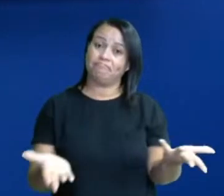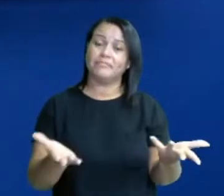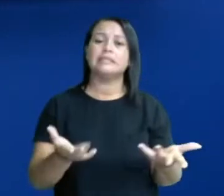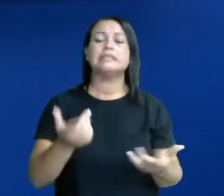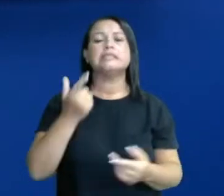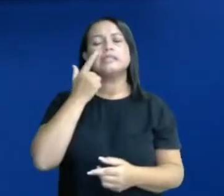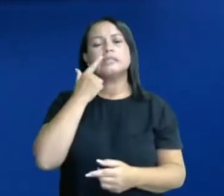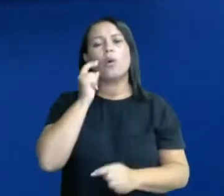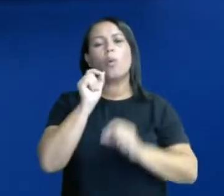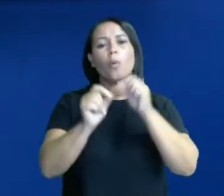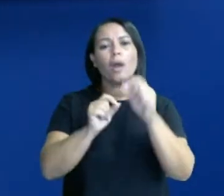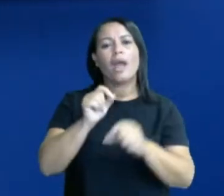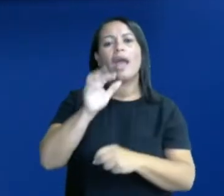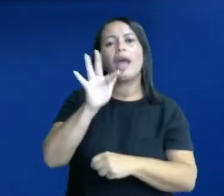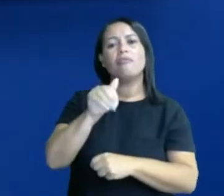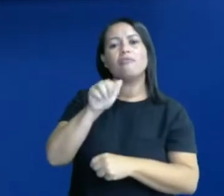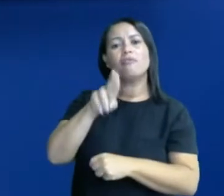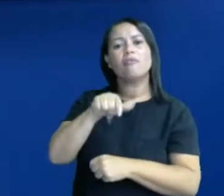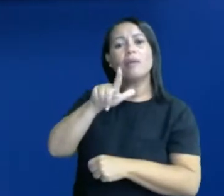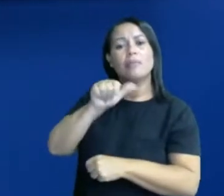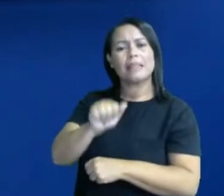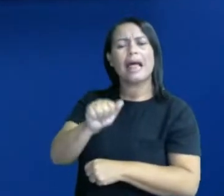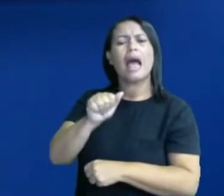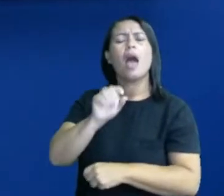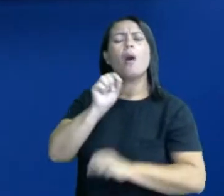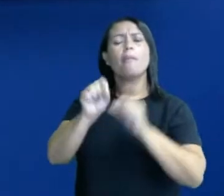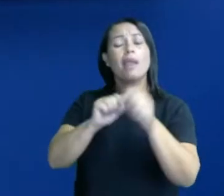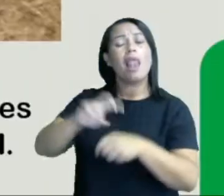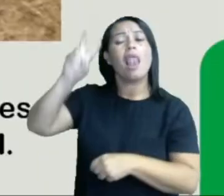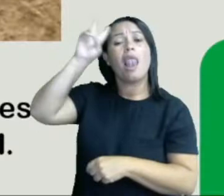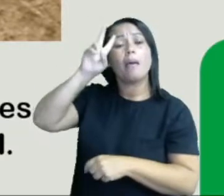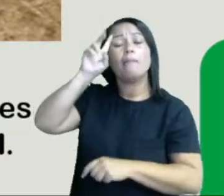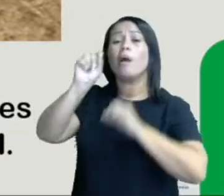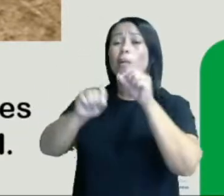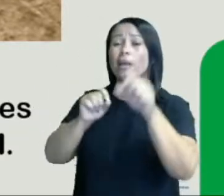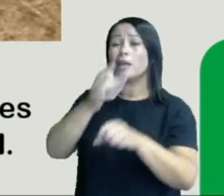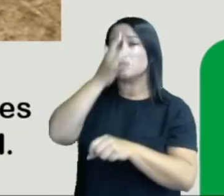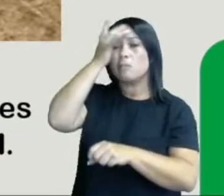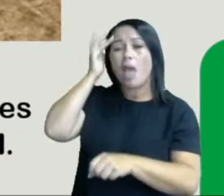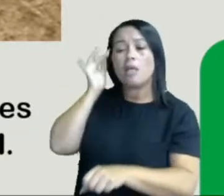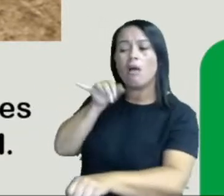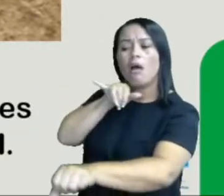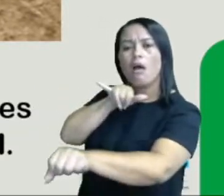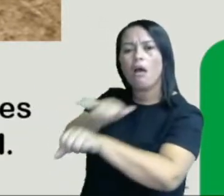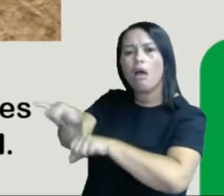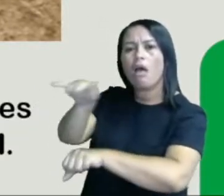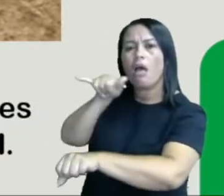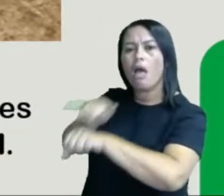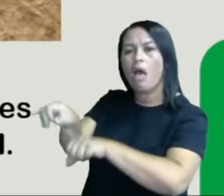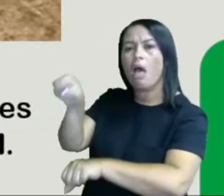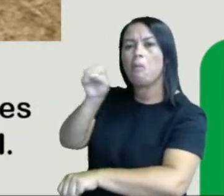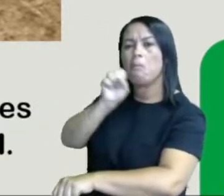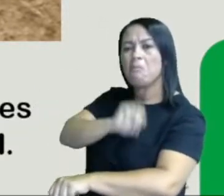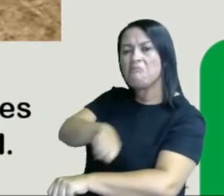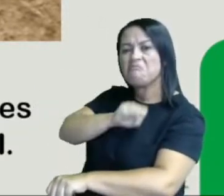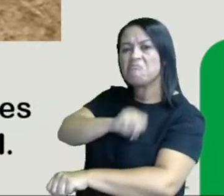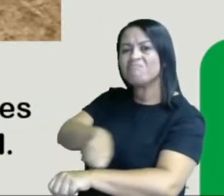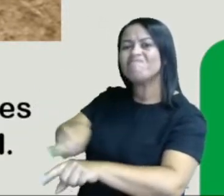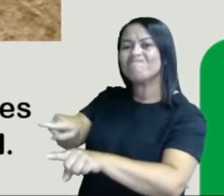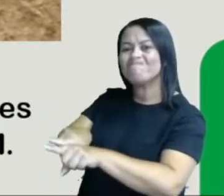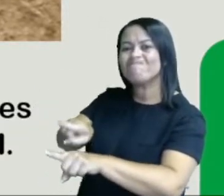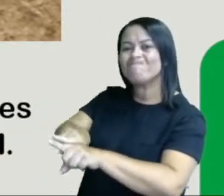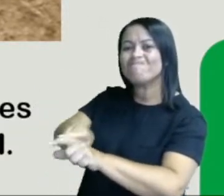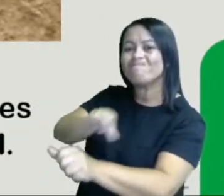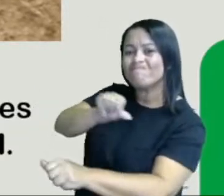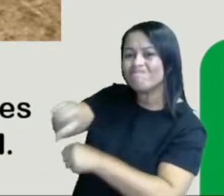Então, a fábula da cabra e do asno serve para nos recordar que aqueles que conspiram para prejudicar os outros acabam